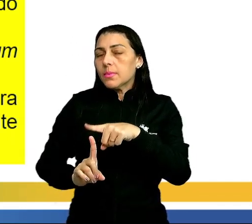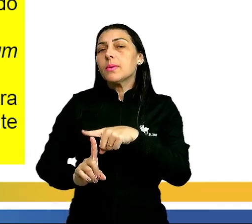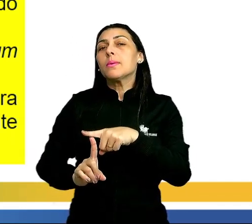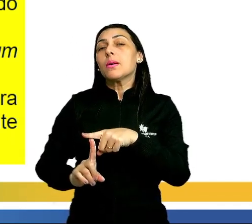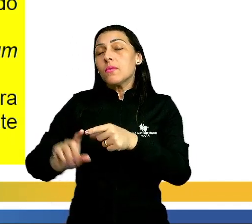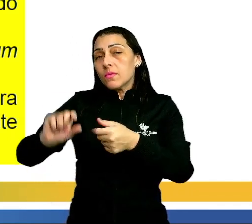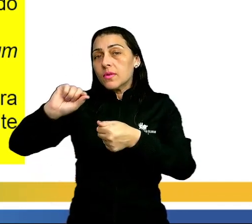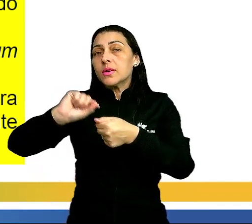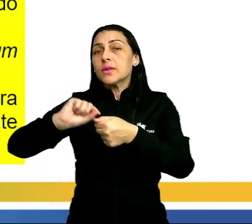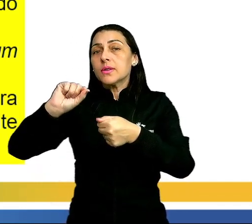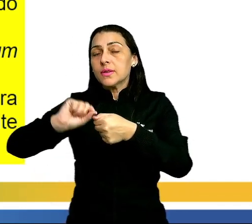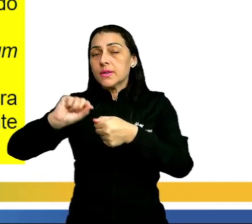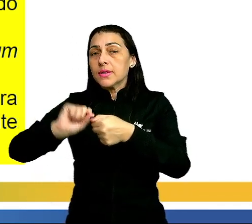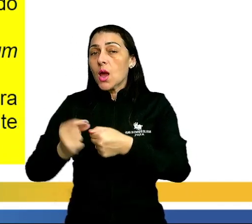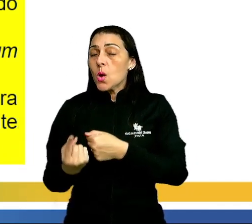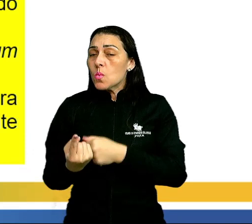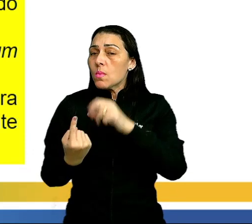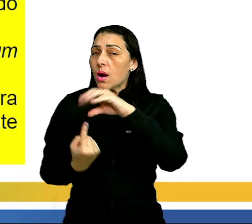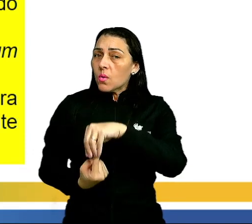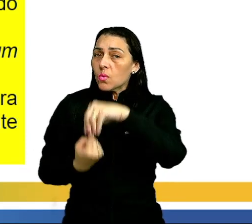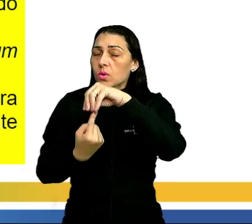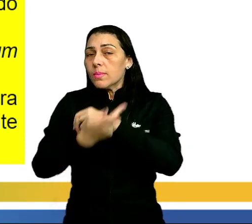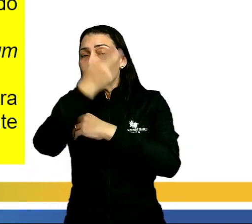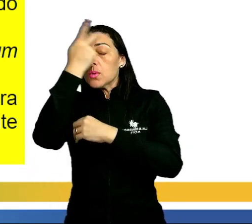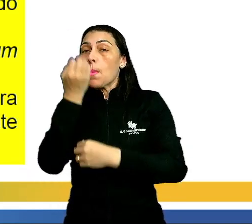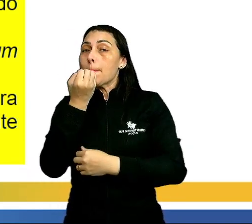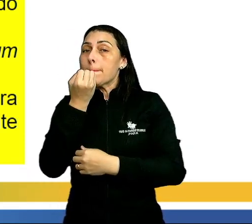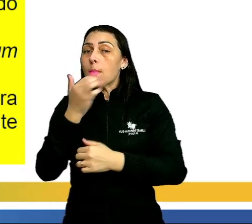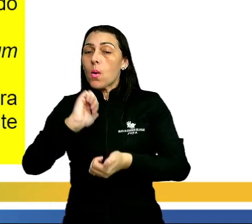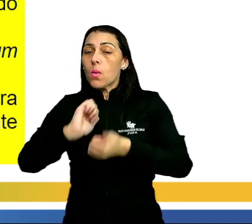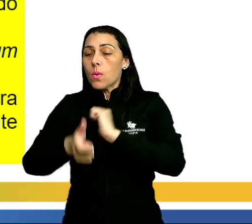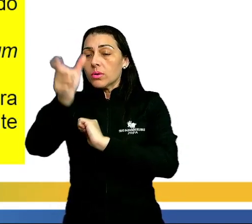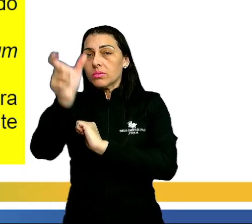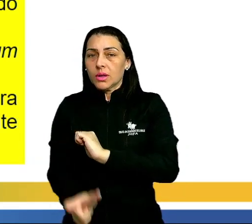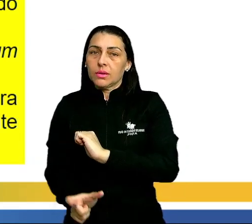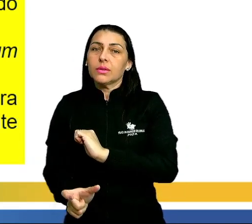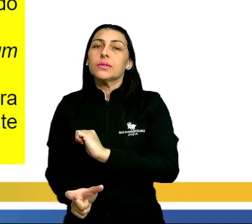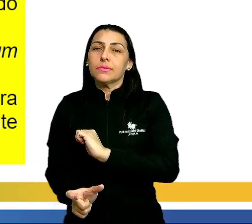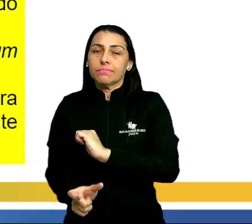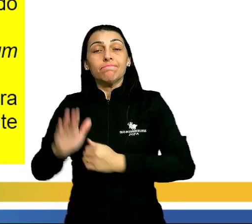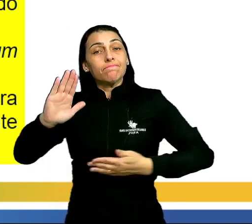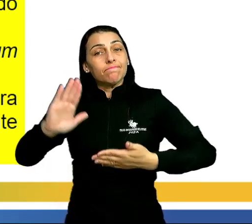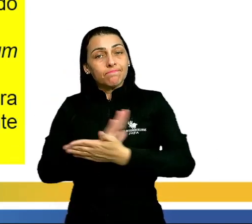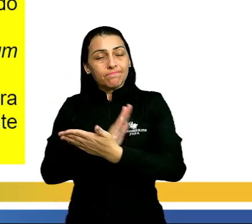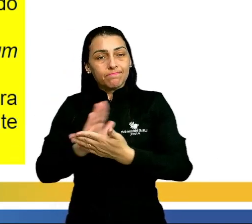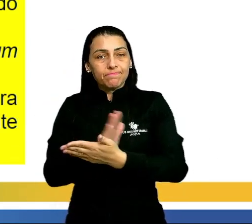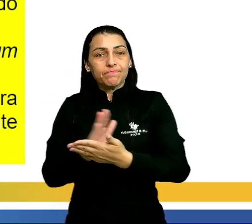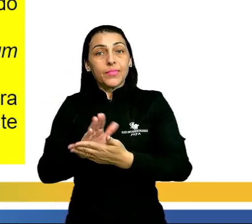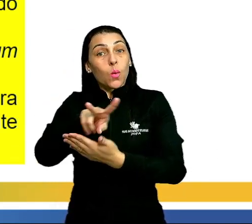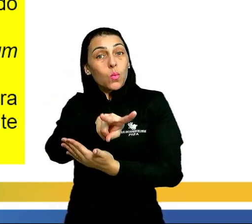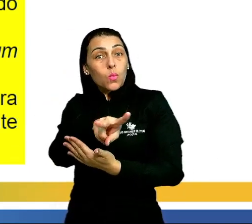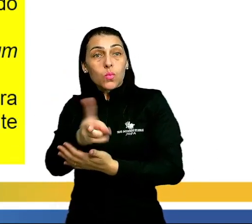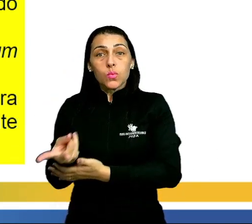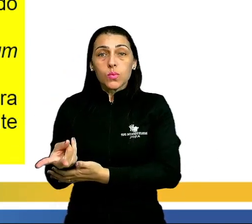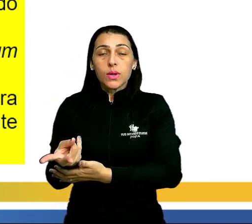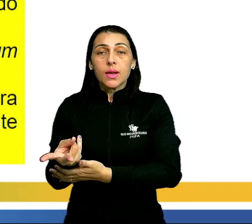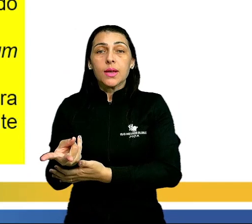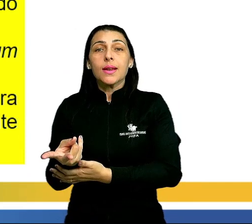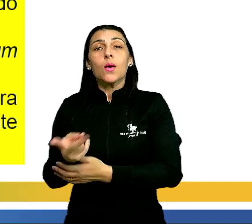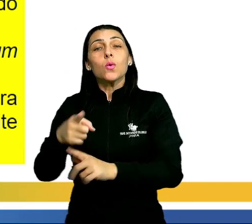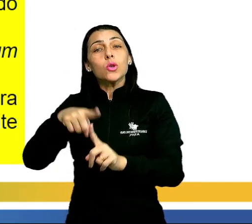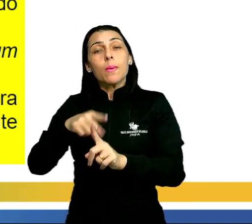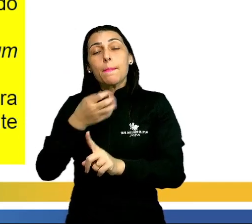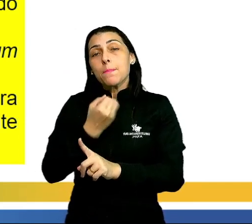para fazer um indivíduo ser um bom atleta ali. Então, muitas vezes é exatamente o contrário. O